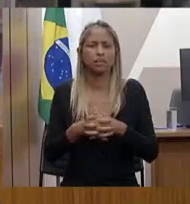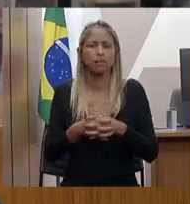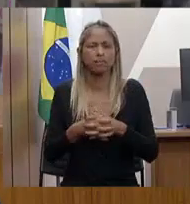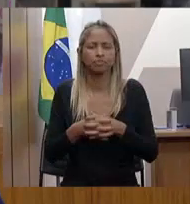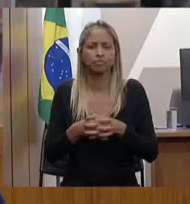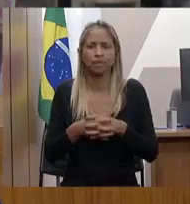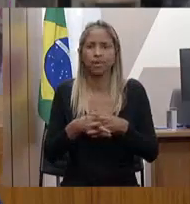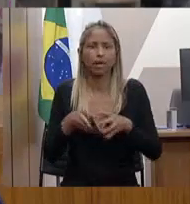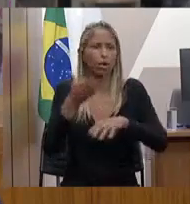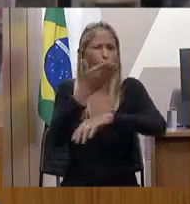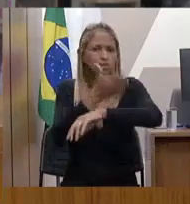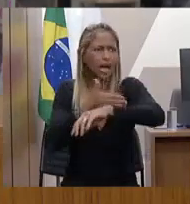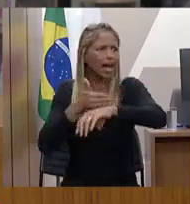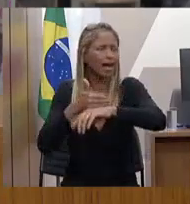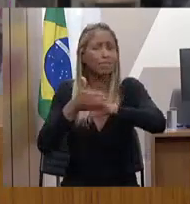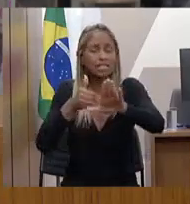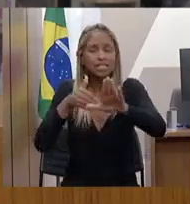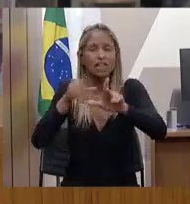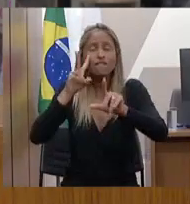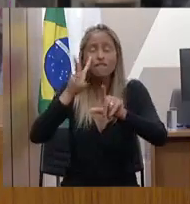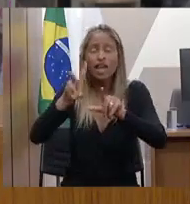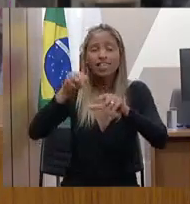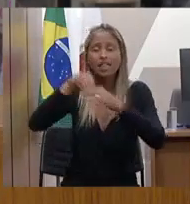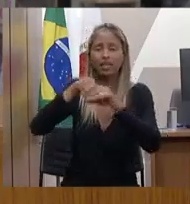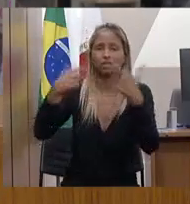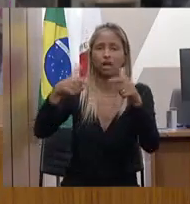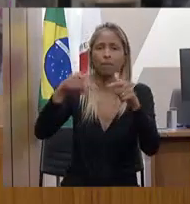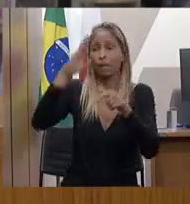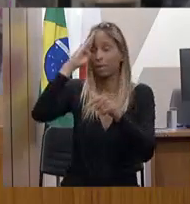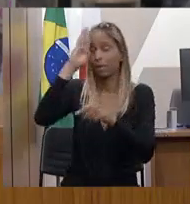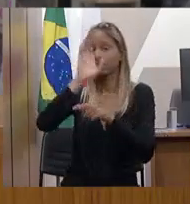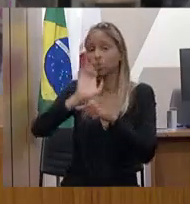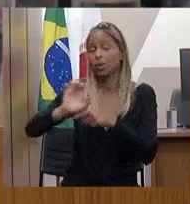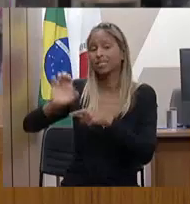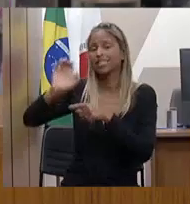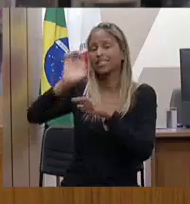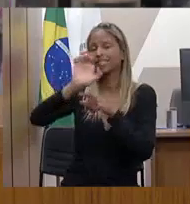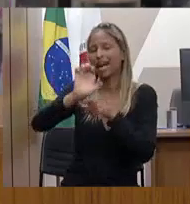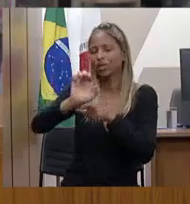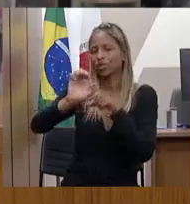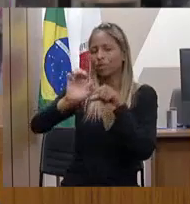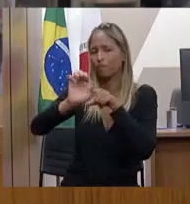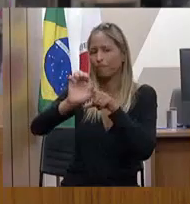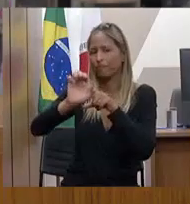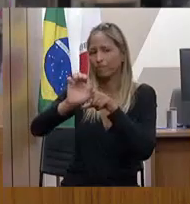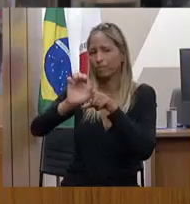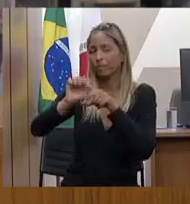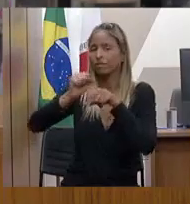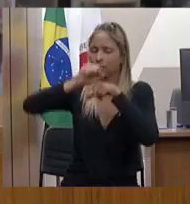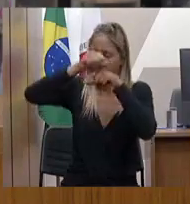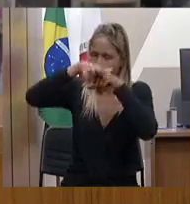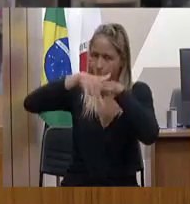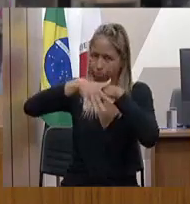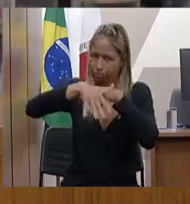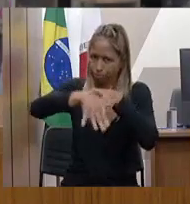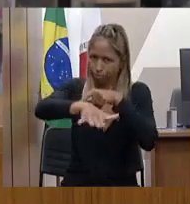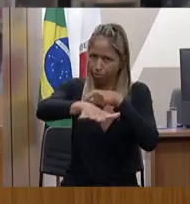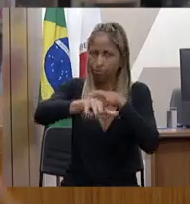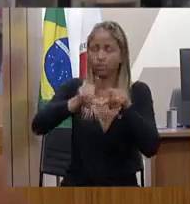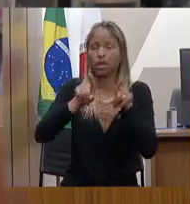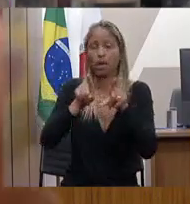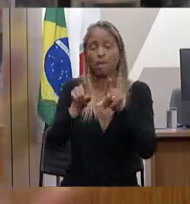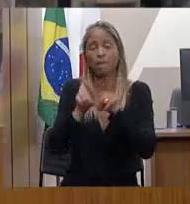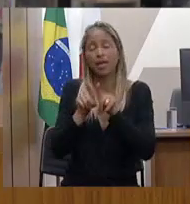grandes acidentes nós precisamos discutir isso principalmente no estado que tem não só a barragem né a gente tem que colocar isso